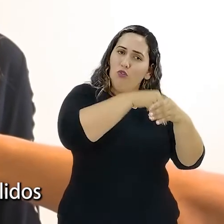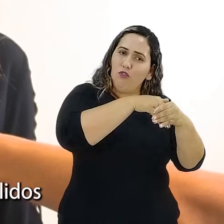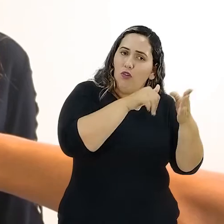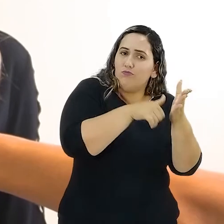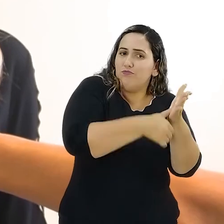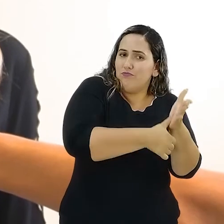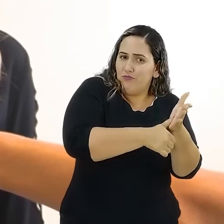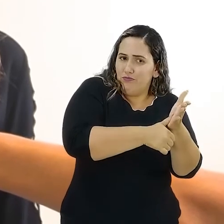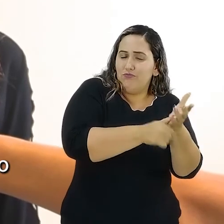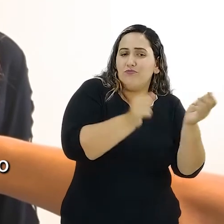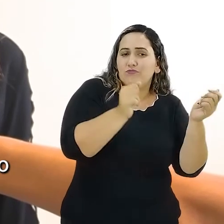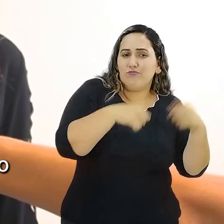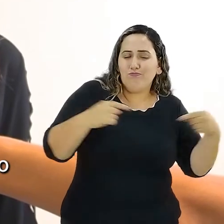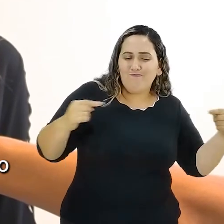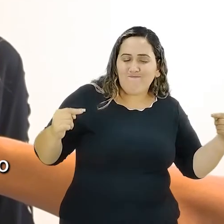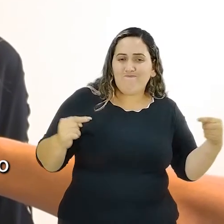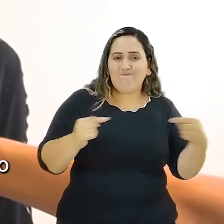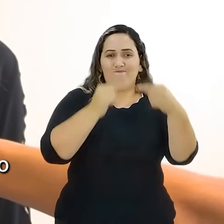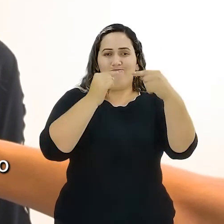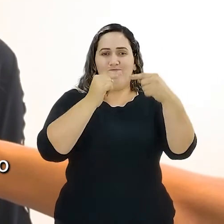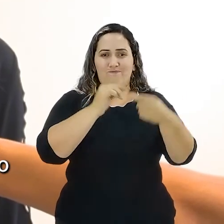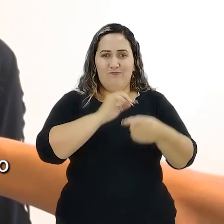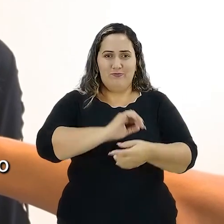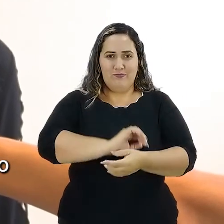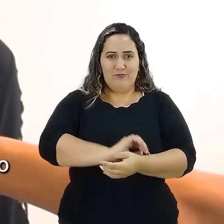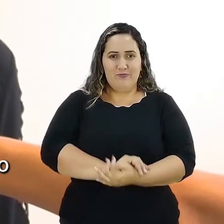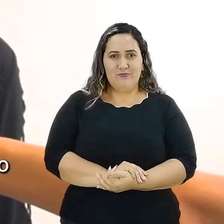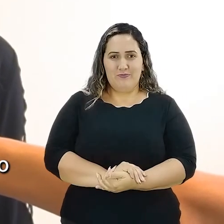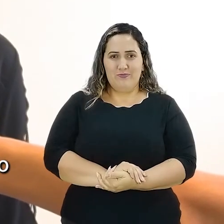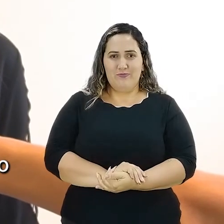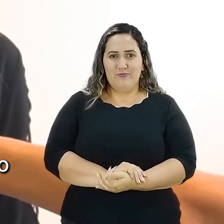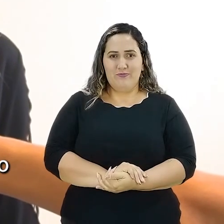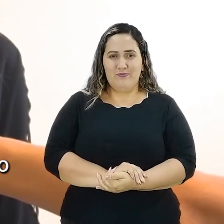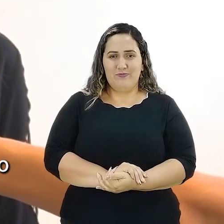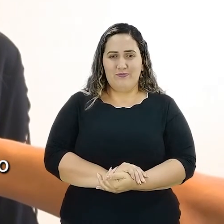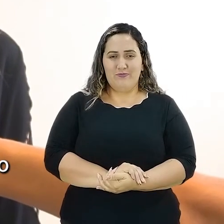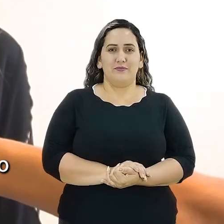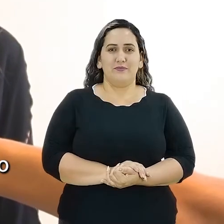são lidos e inseridos no sistema de apuração da votação paralela.